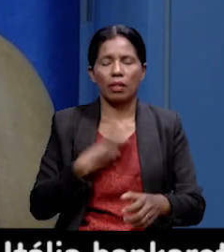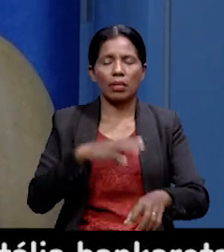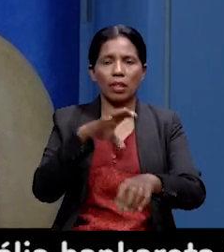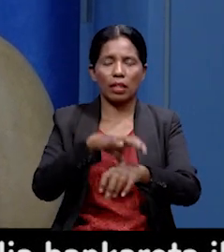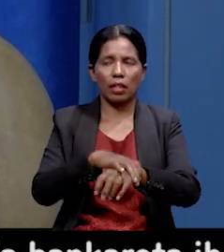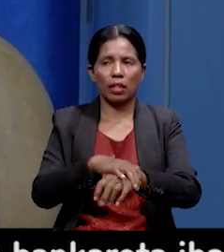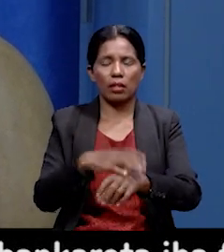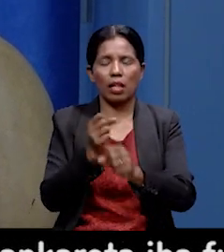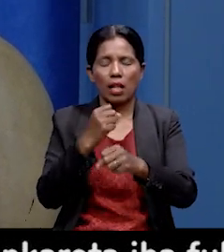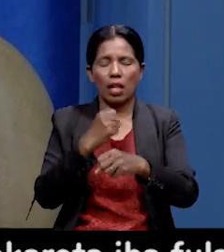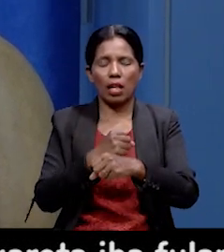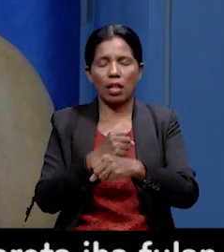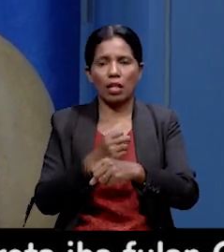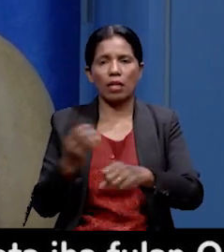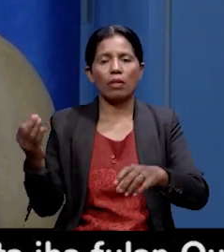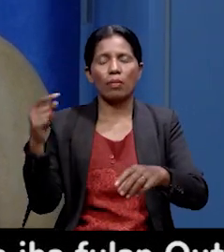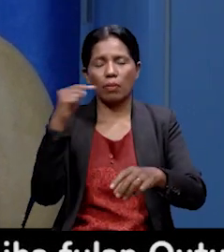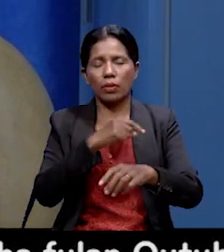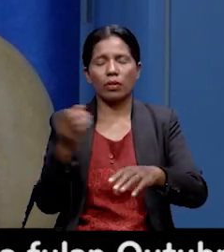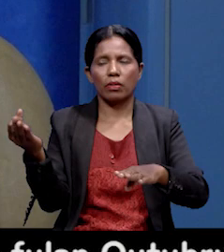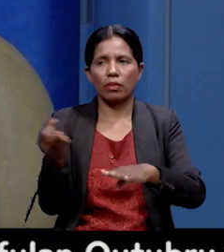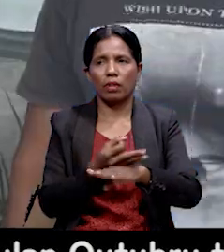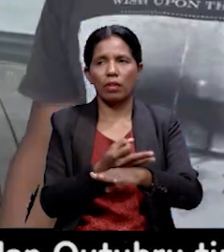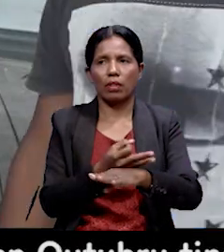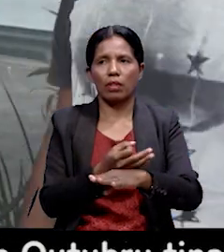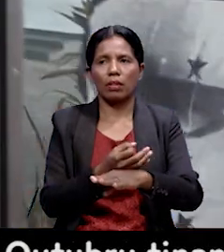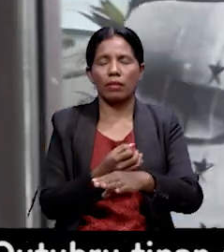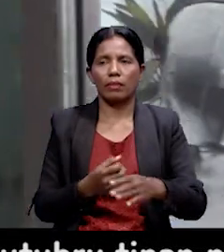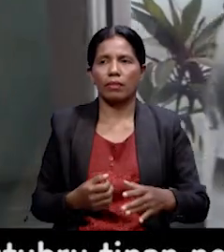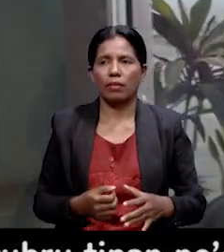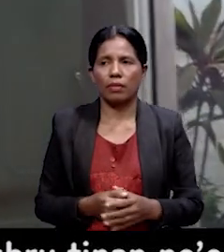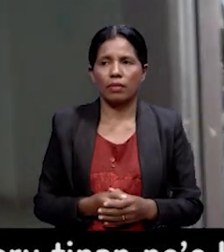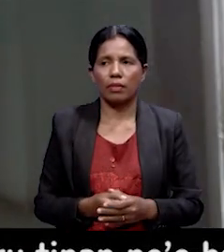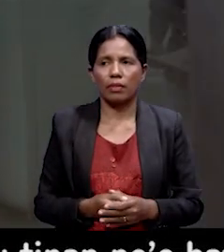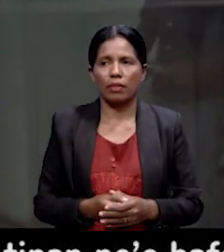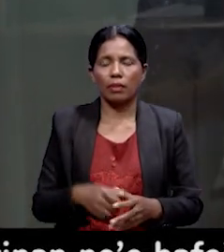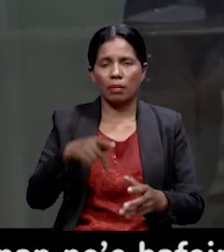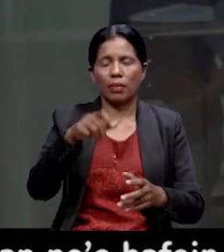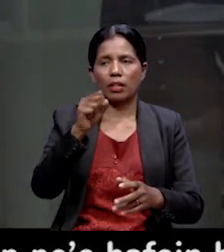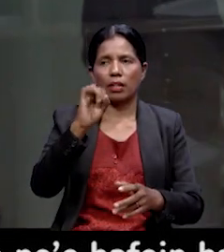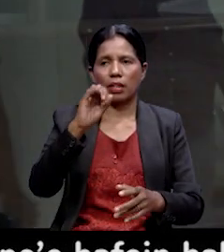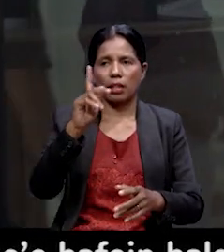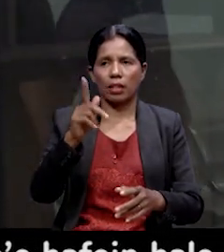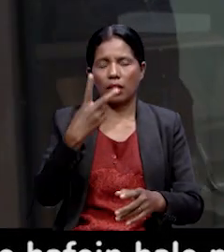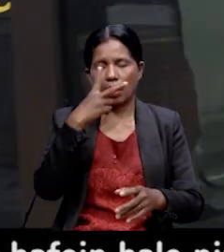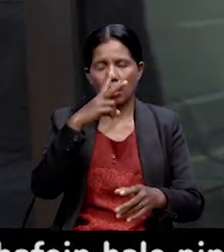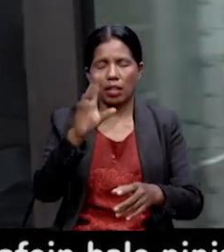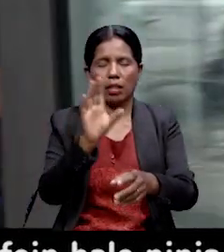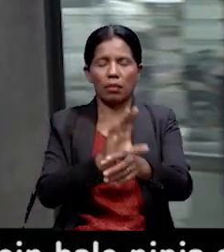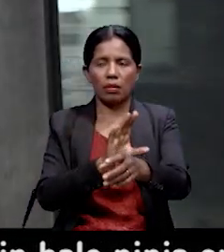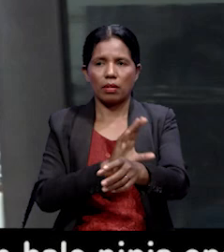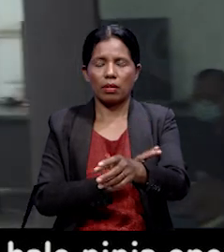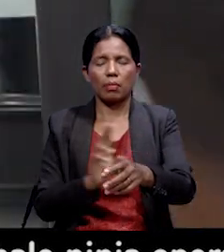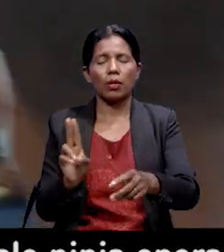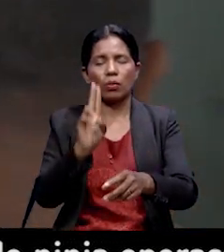halo falsificação niha instituição do Estado. E a busca né, pesik halo apreensão ba computador balão, nebe